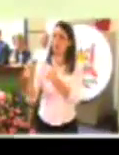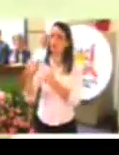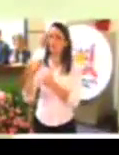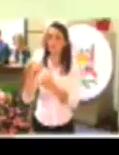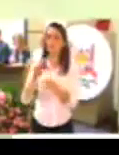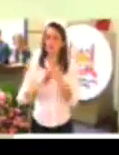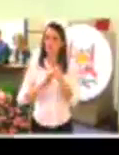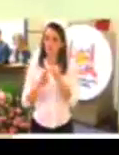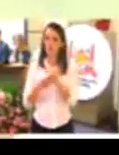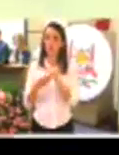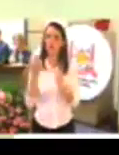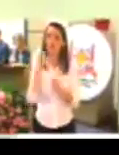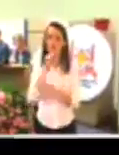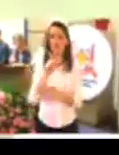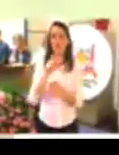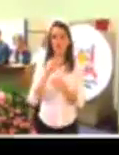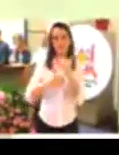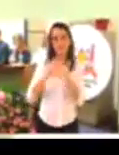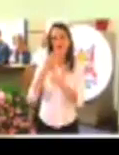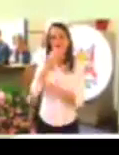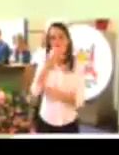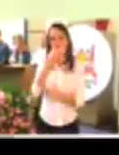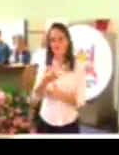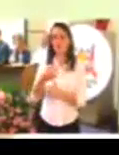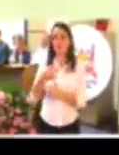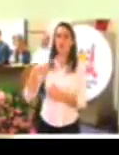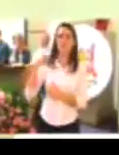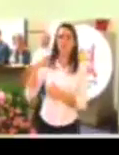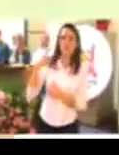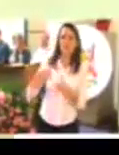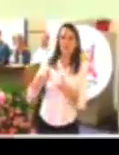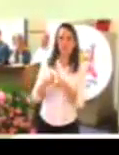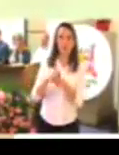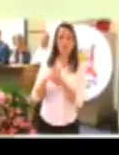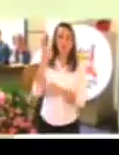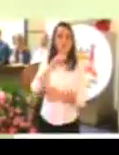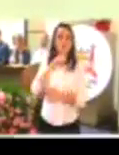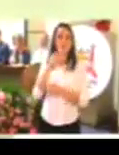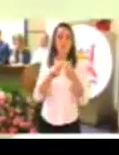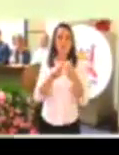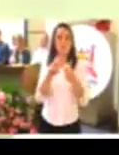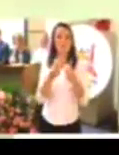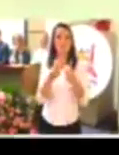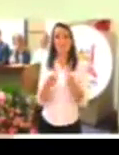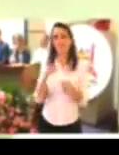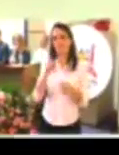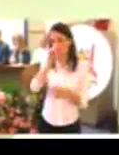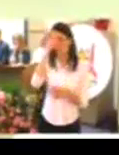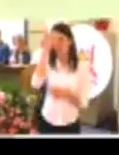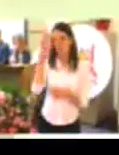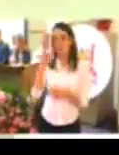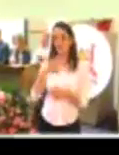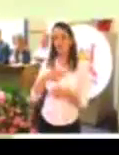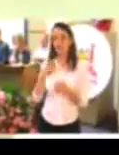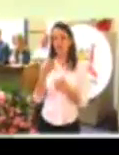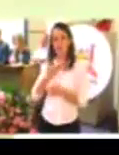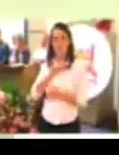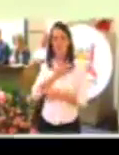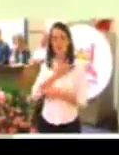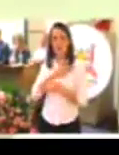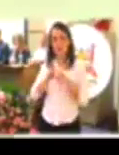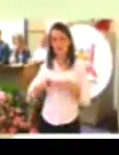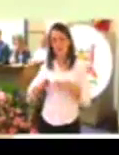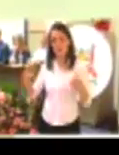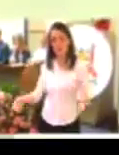poderão sim desenvolver o espírito crítico e também de comando. Quando a ideia nasceu com meus colegas da